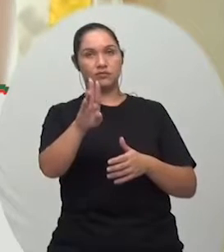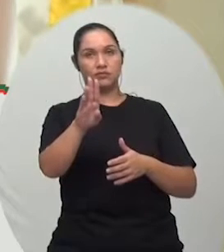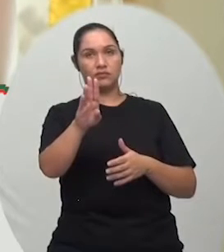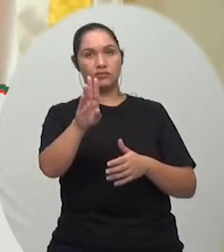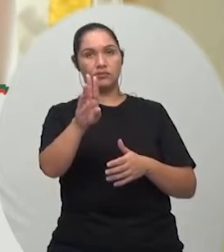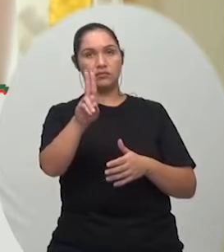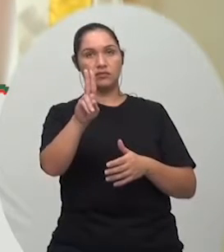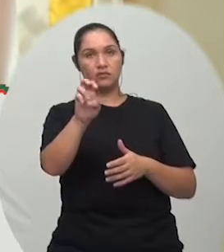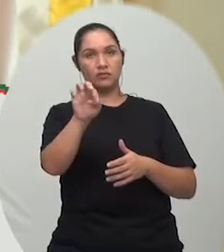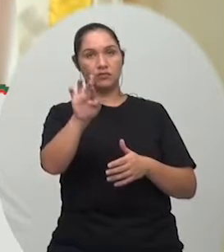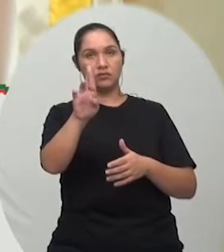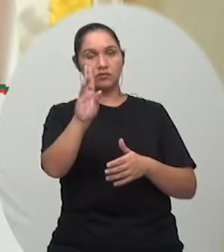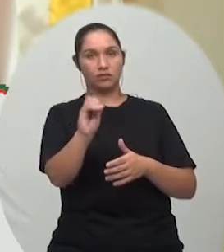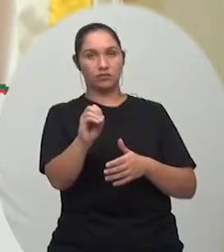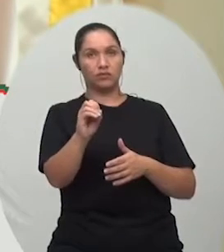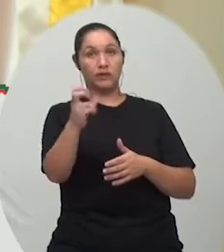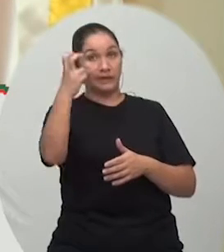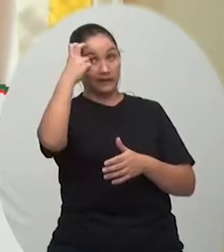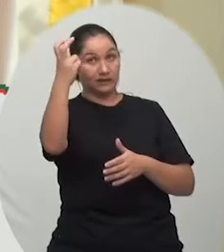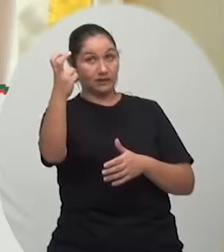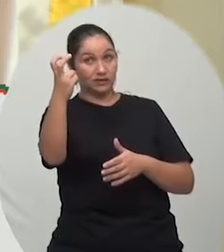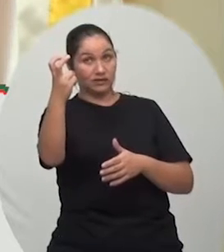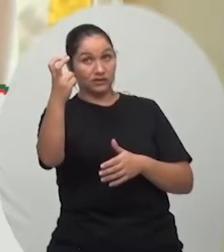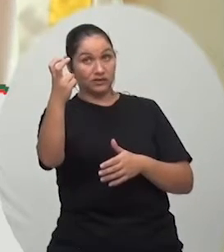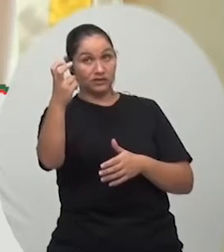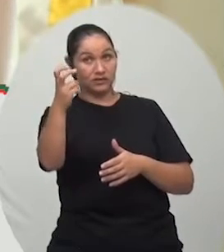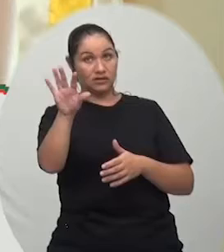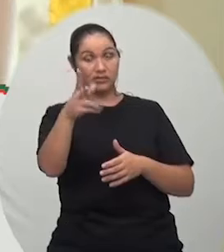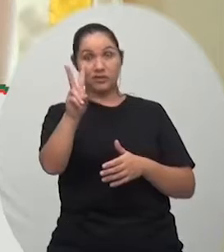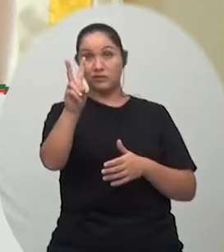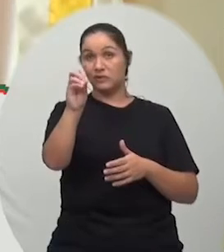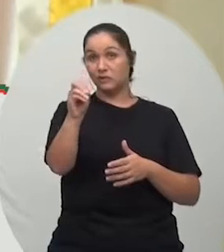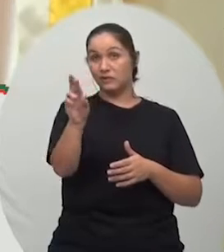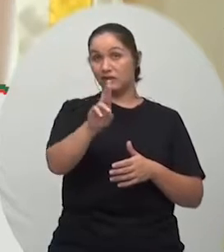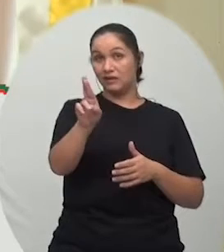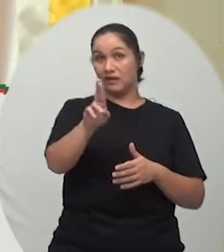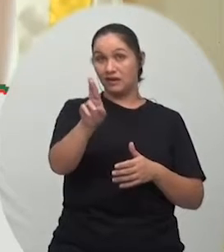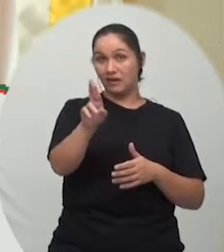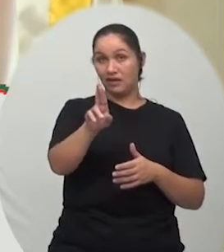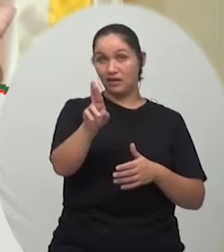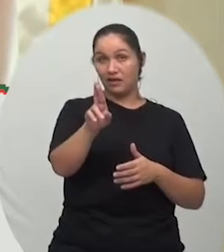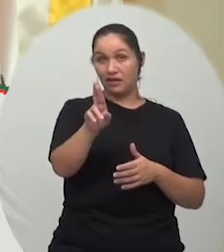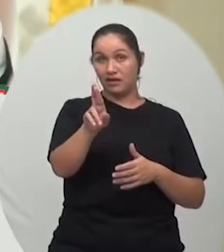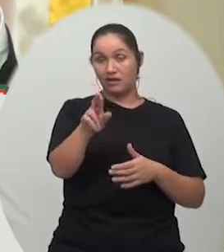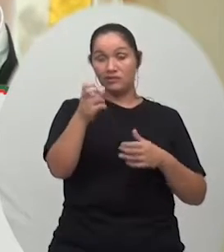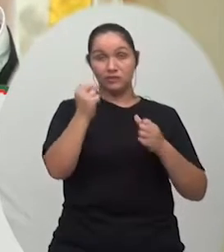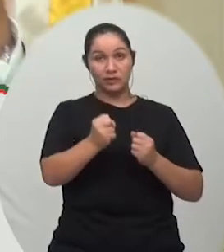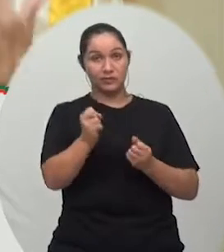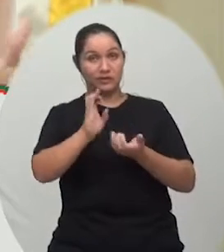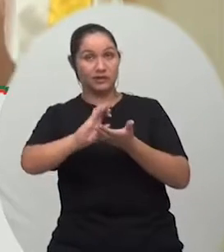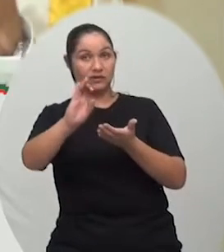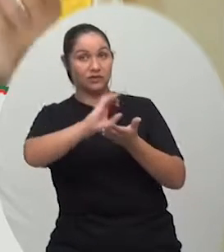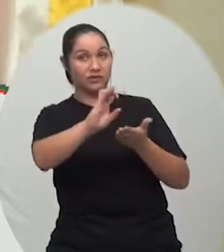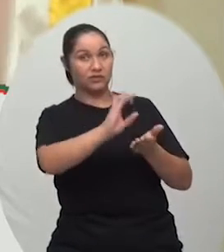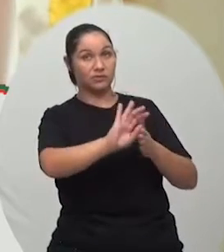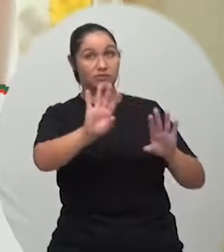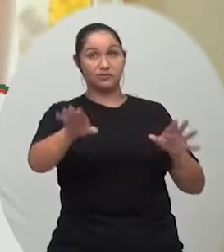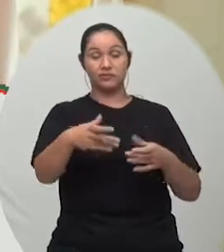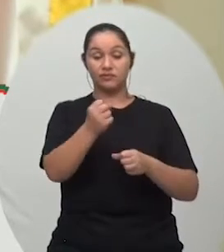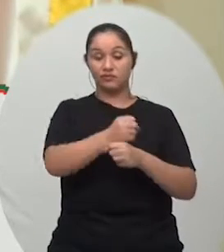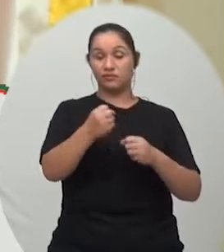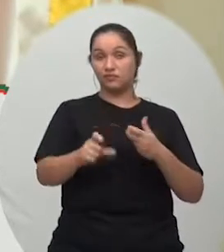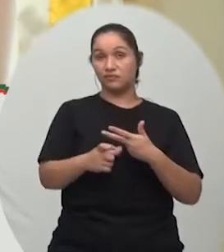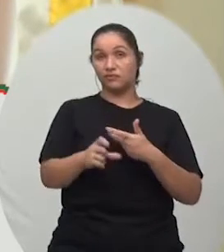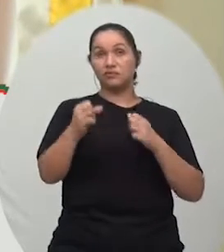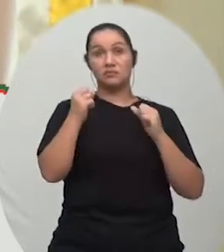plástica custa uma média de R$50 cada. Se o executivo se empenhar para olhar e implantar nesses pontos